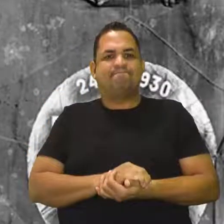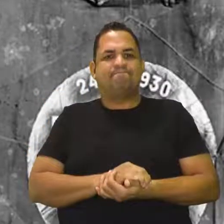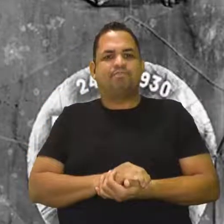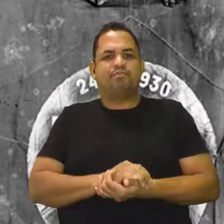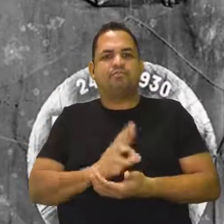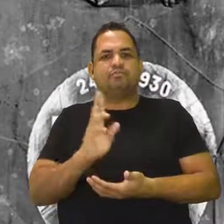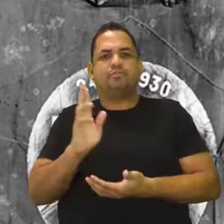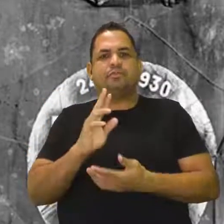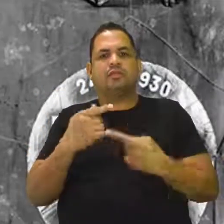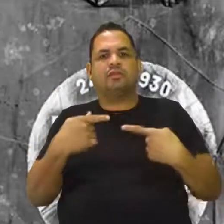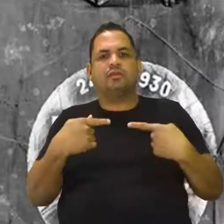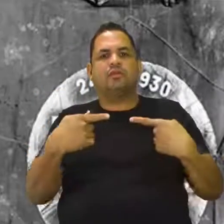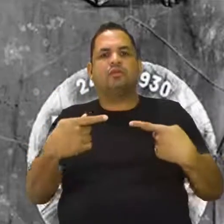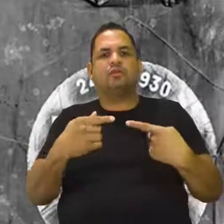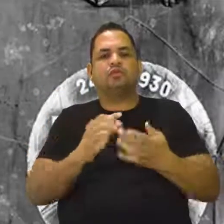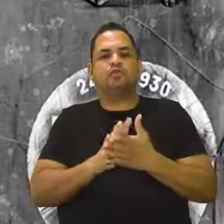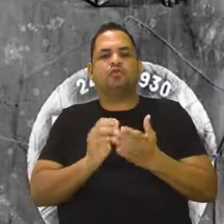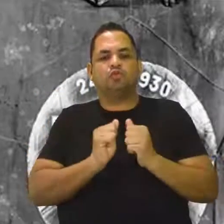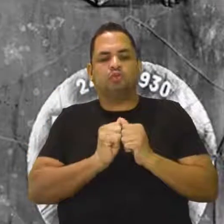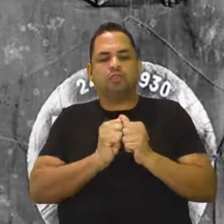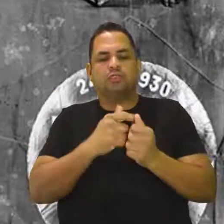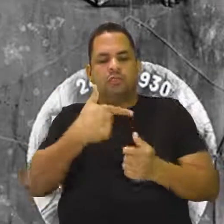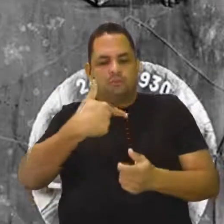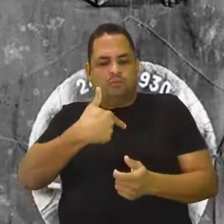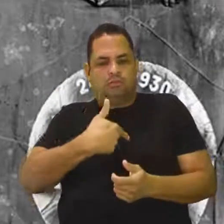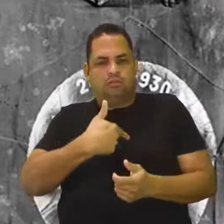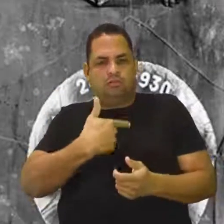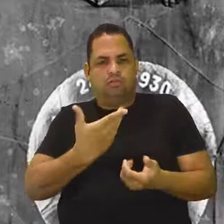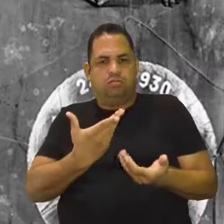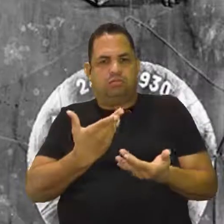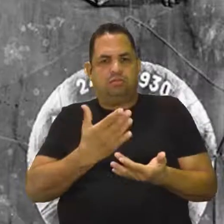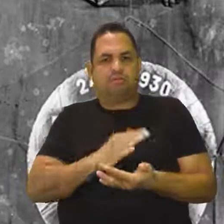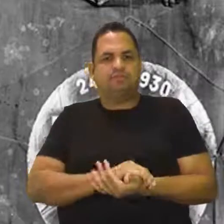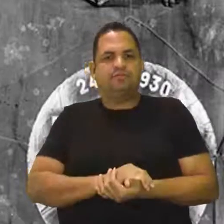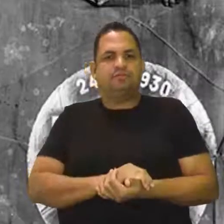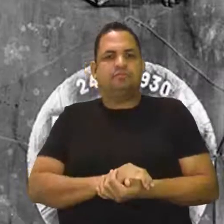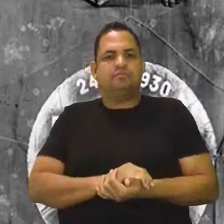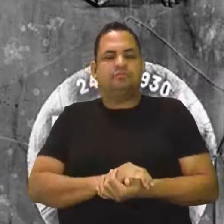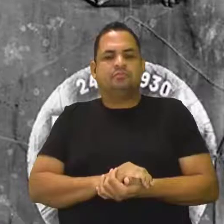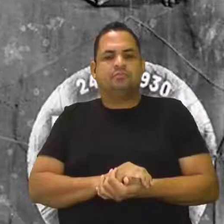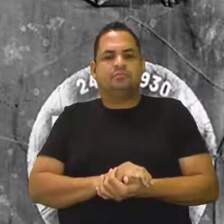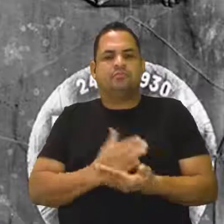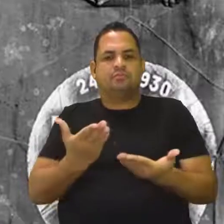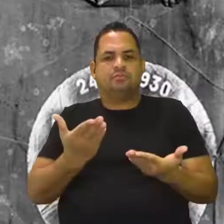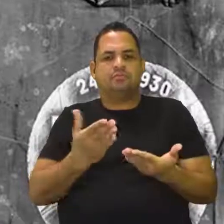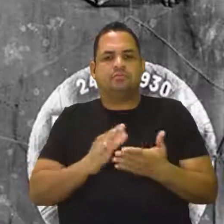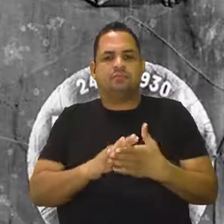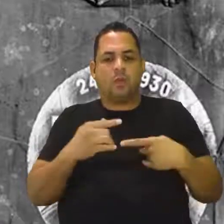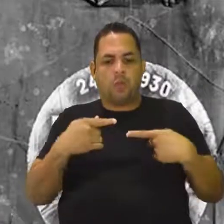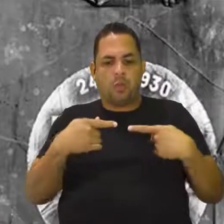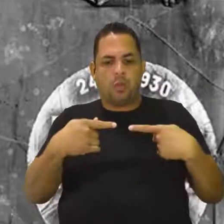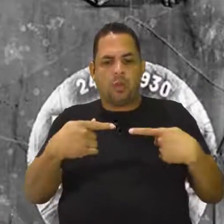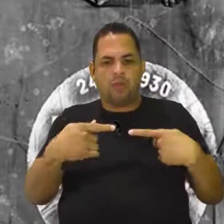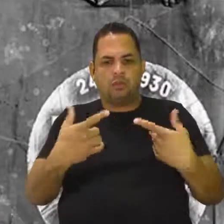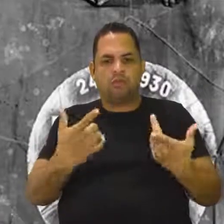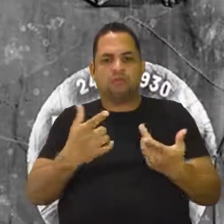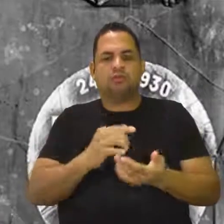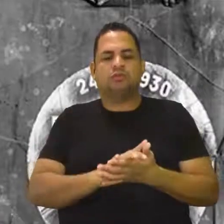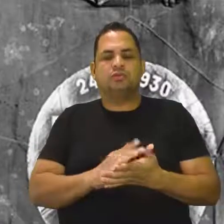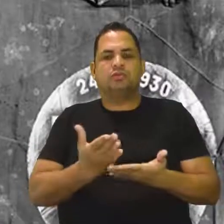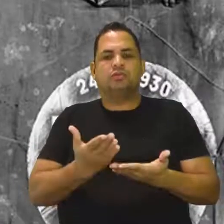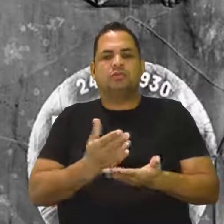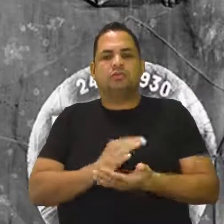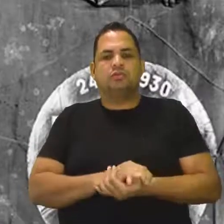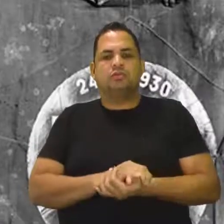Quem vai concorrer com ele vai ser Getúlio Vargas. Getúlio Vargas concorre com Júlio Prestes. E